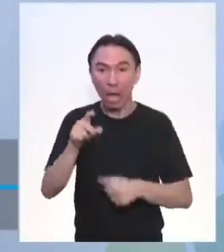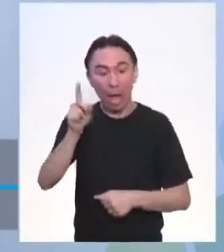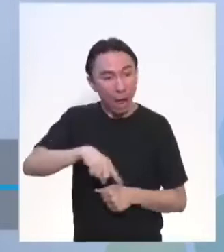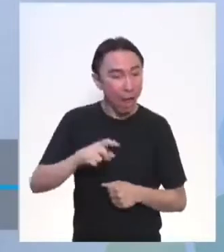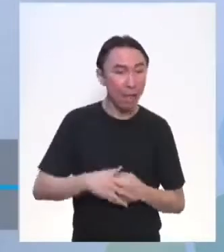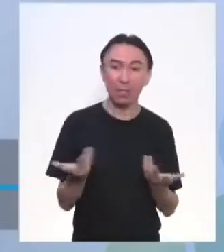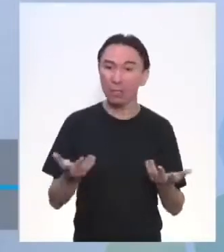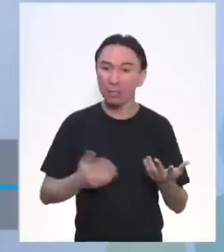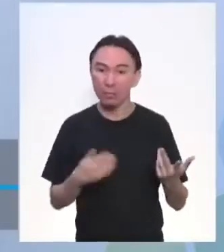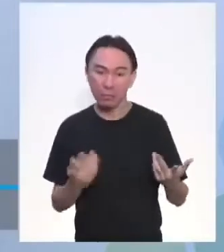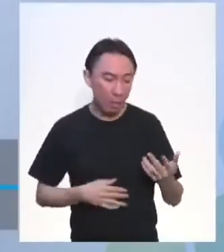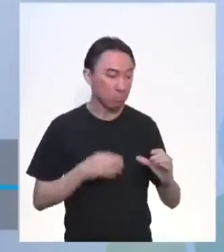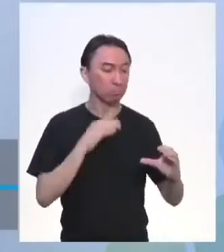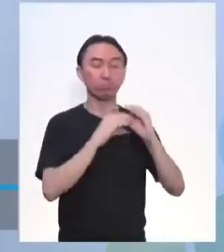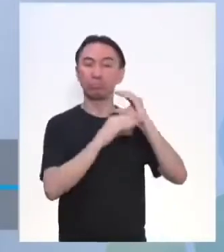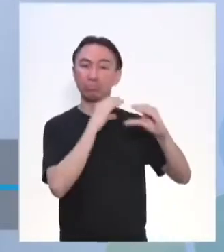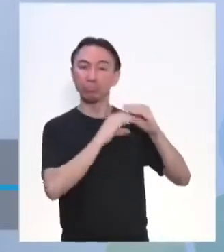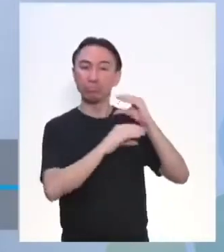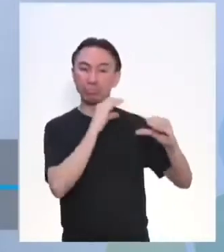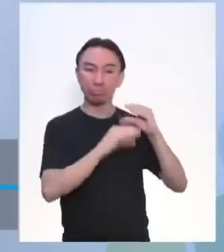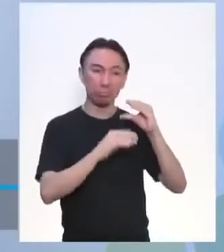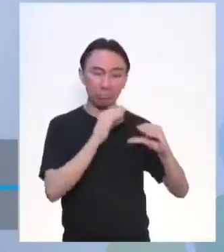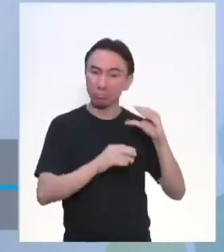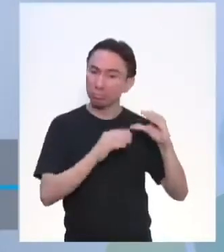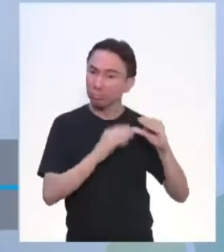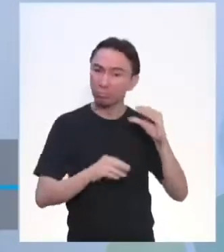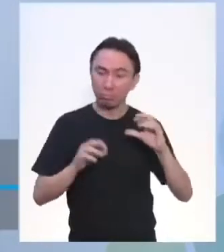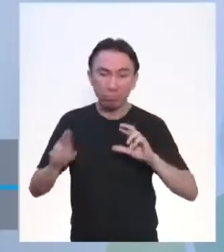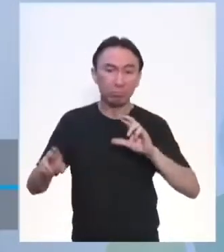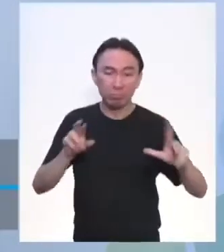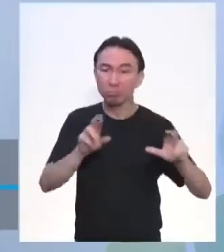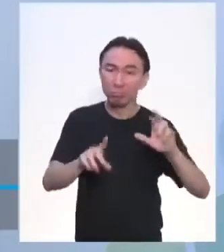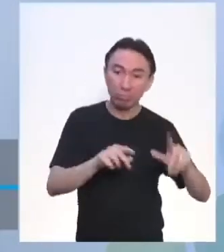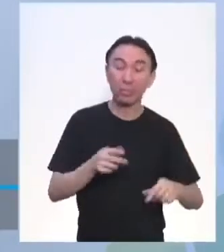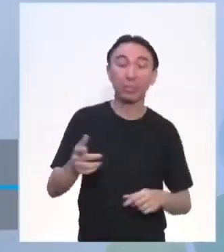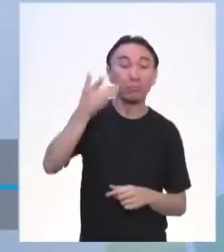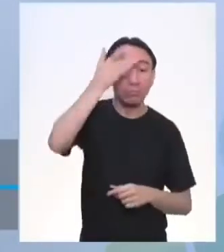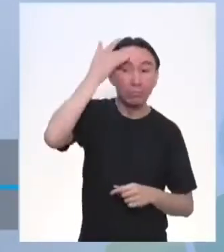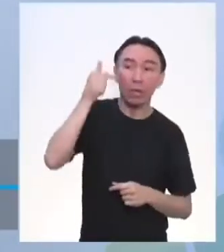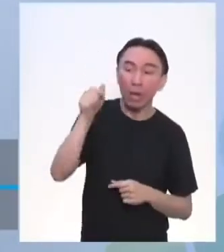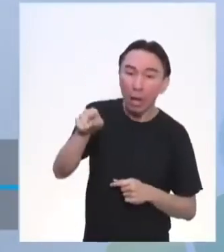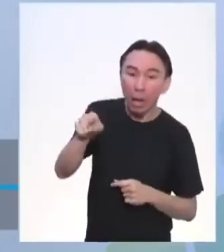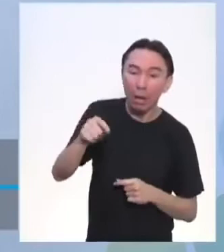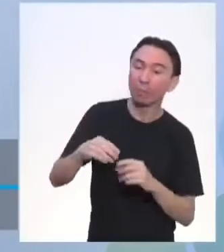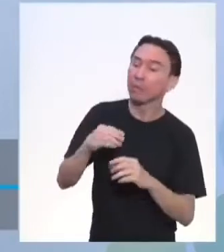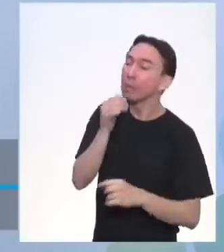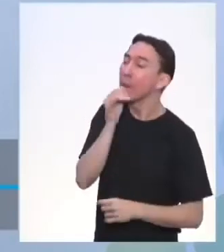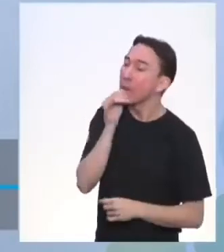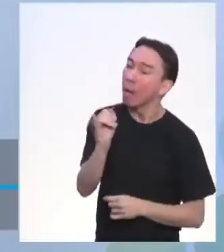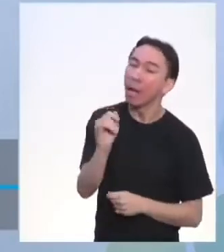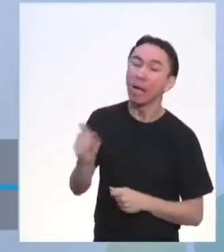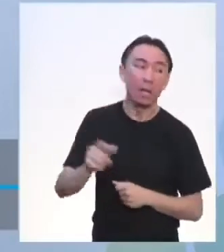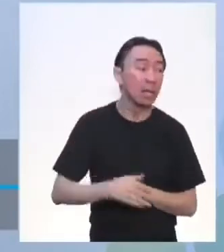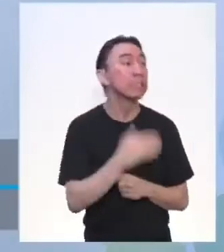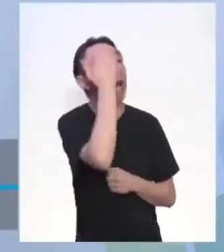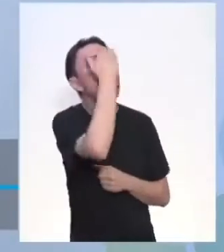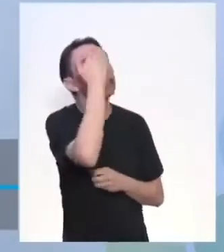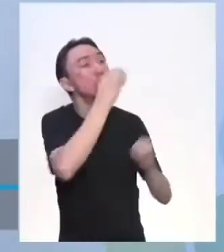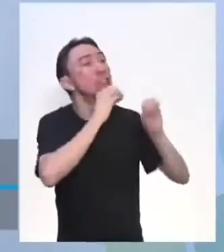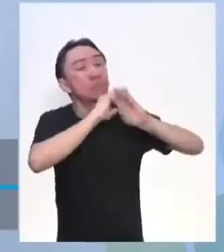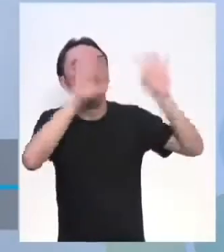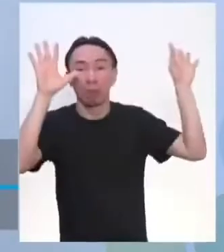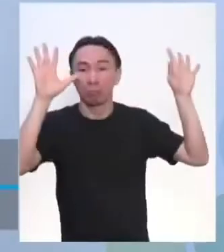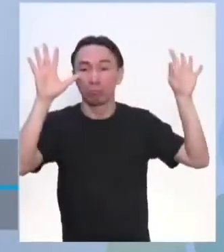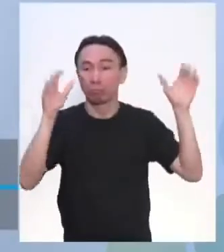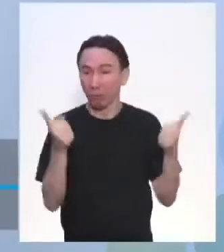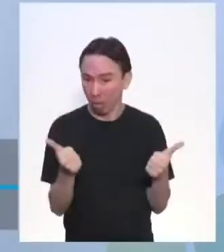diferentes contextos, né? E que o seu receptor compreenda de forma clara aquilo que você está falando. Então, nós vamos